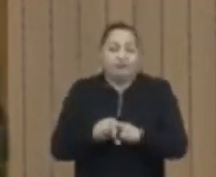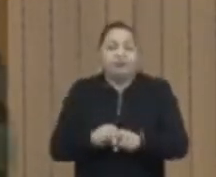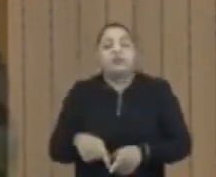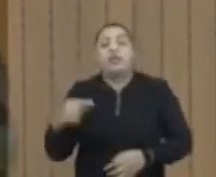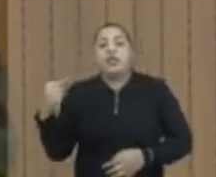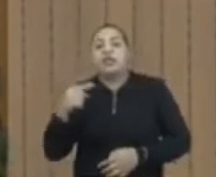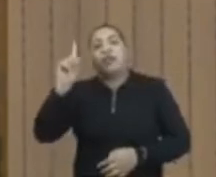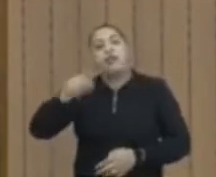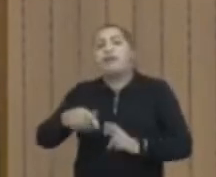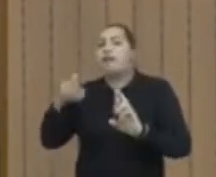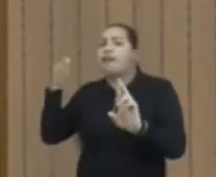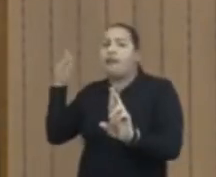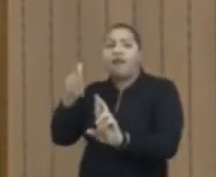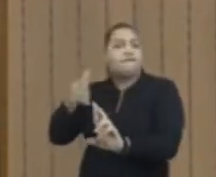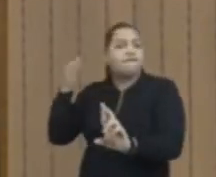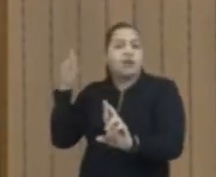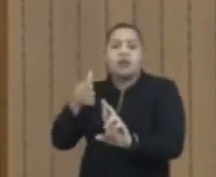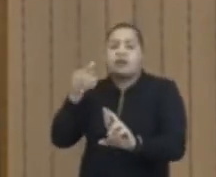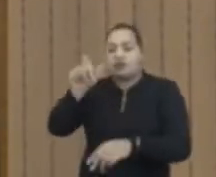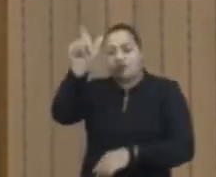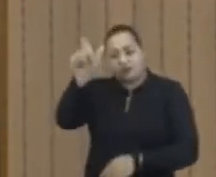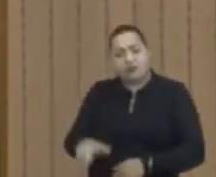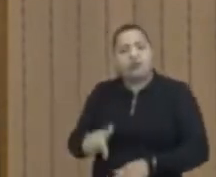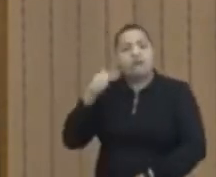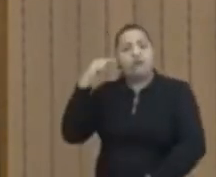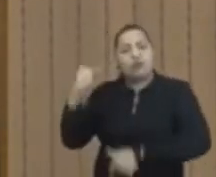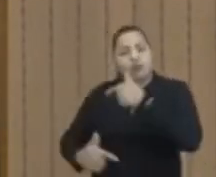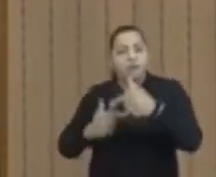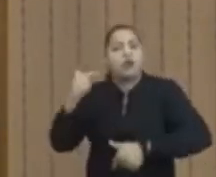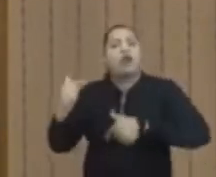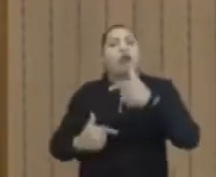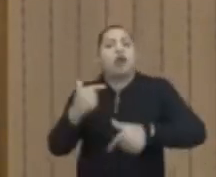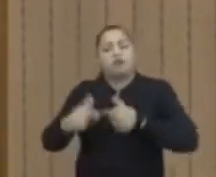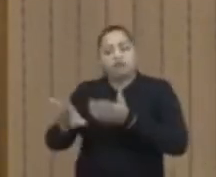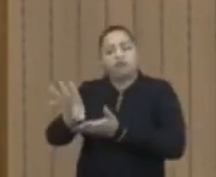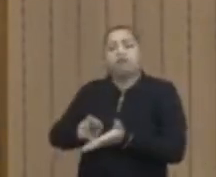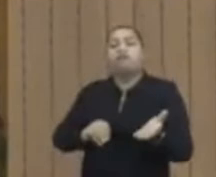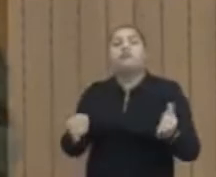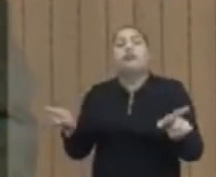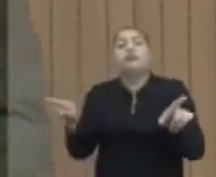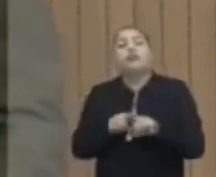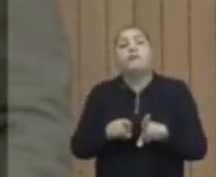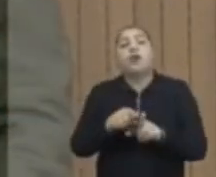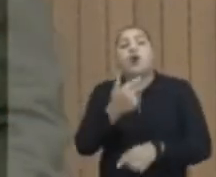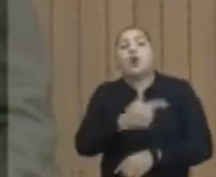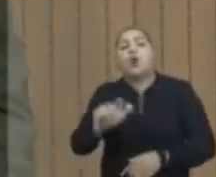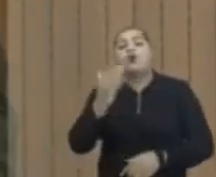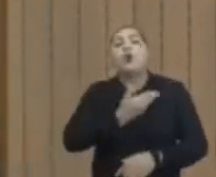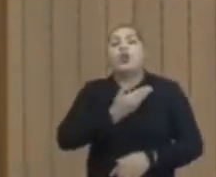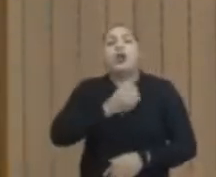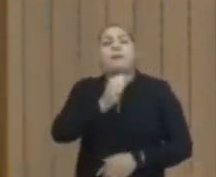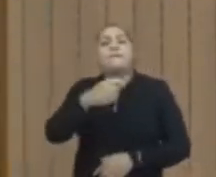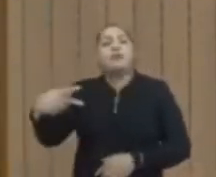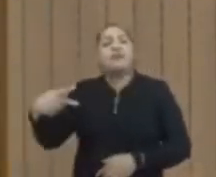e que é uma referência de atuação, de trabalho, E também tem um outro colega aposentado, que é o Dr. Paulo